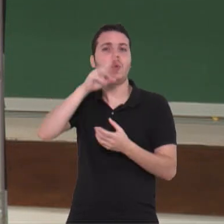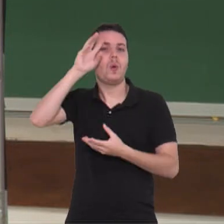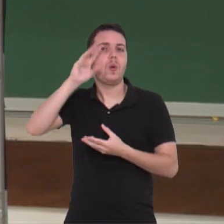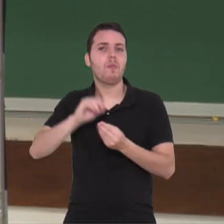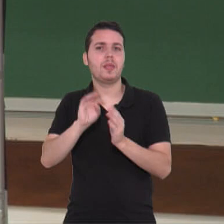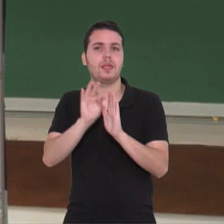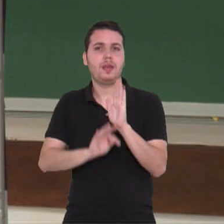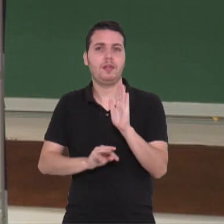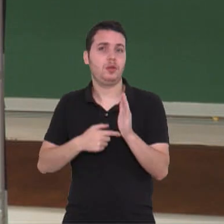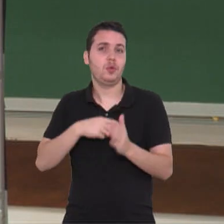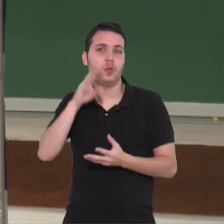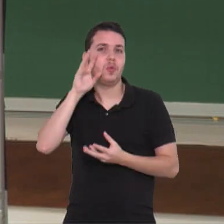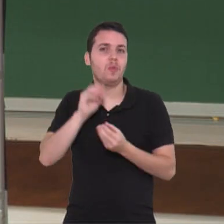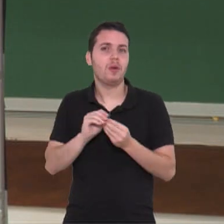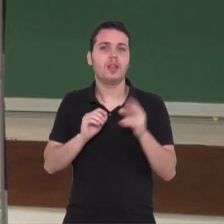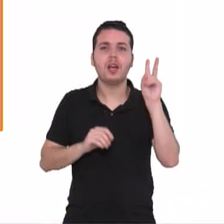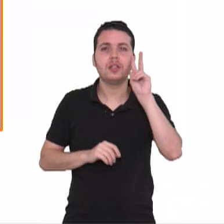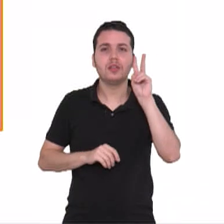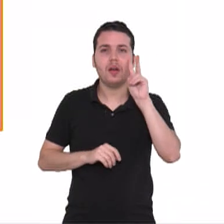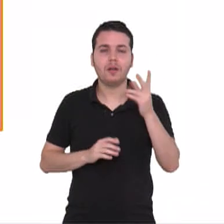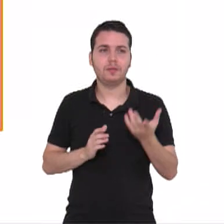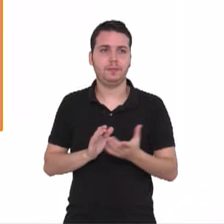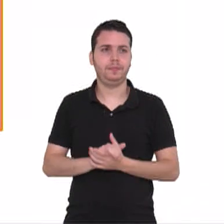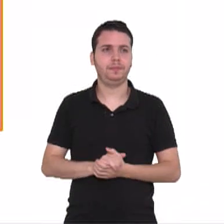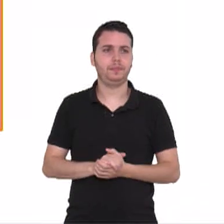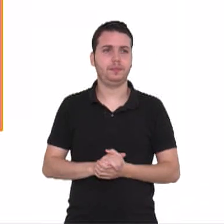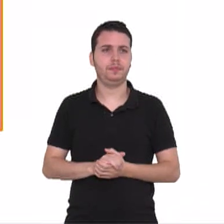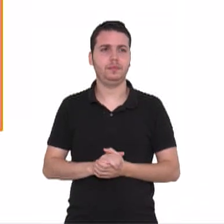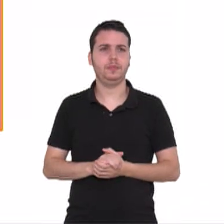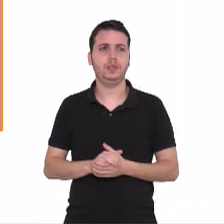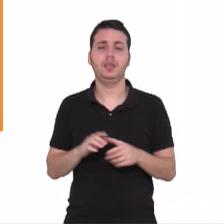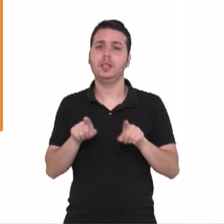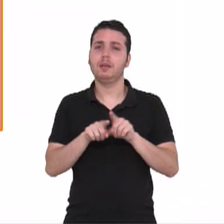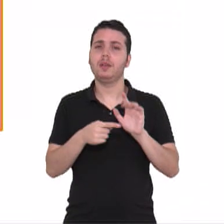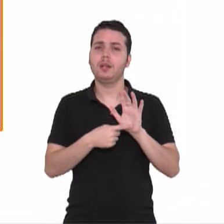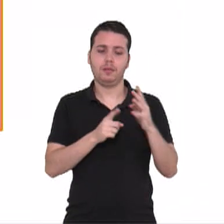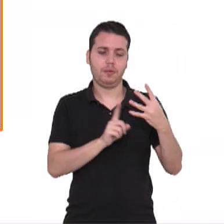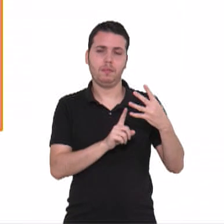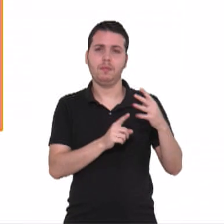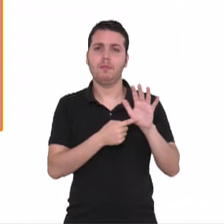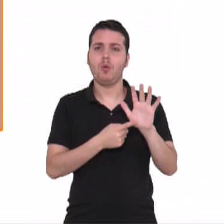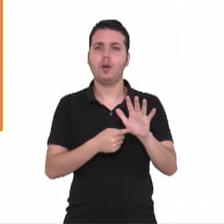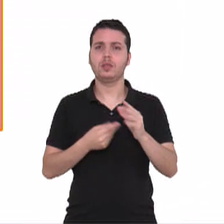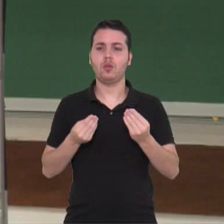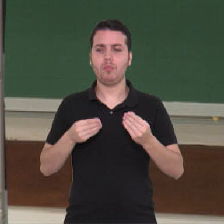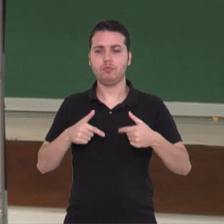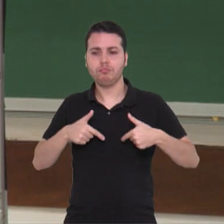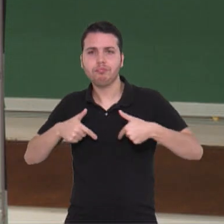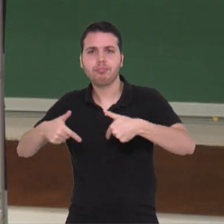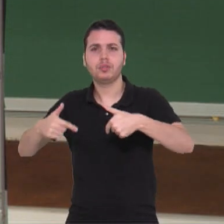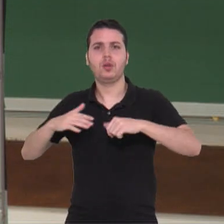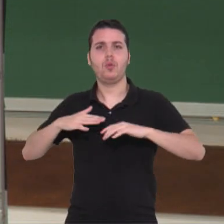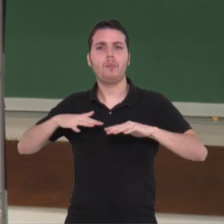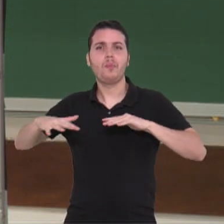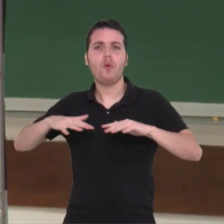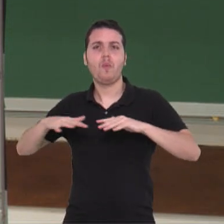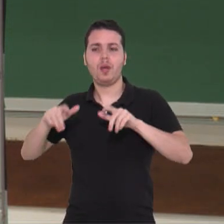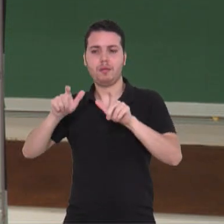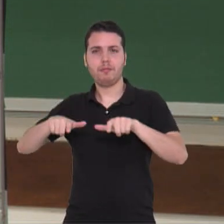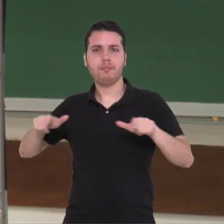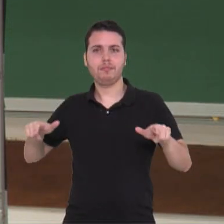a minha historinha. E também relata ações dos personagens e movimento dos objetos. Então, tudo